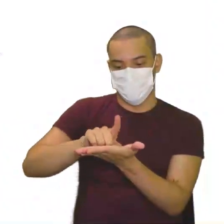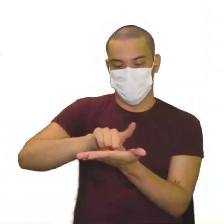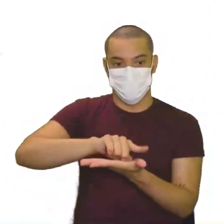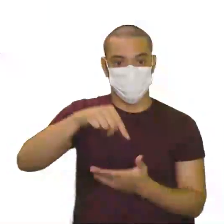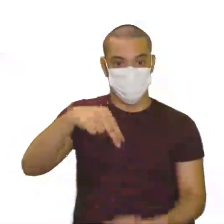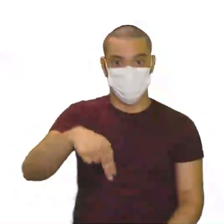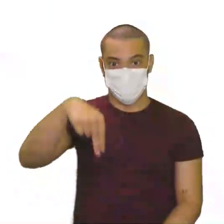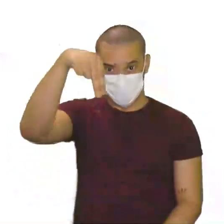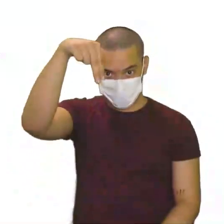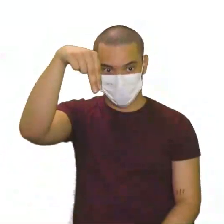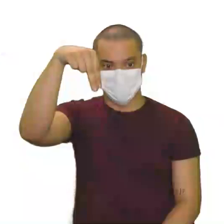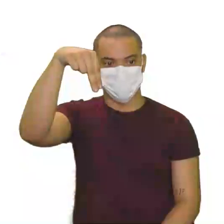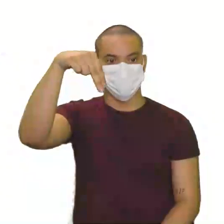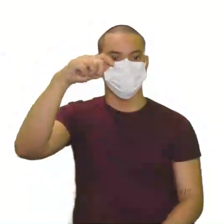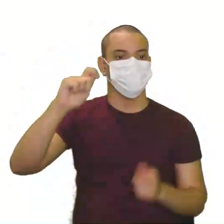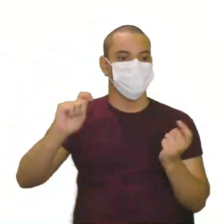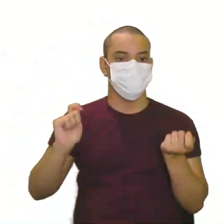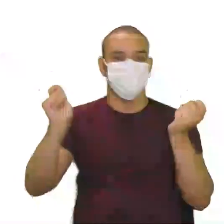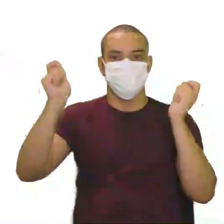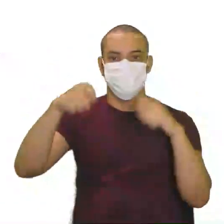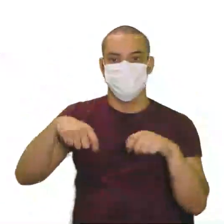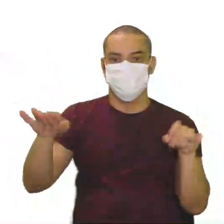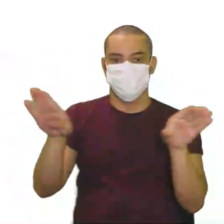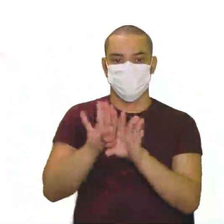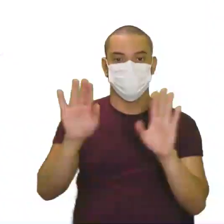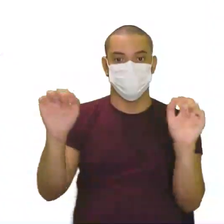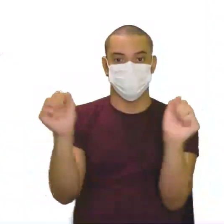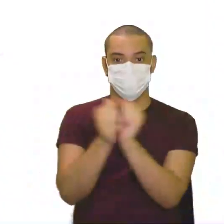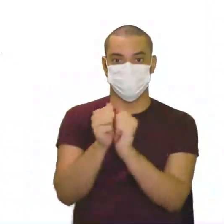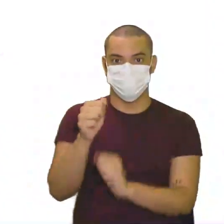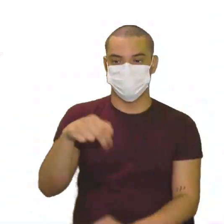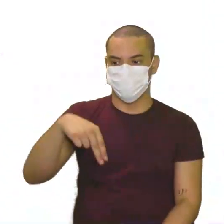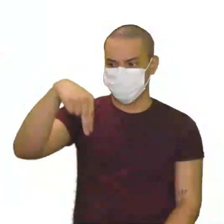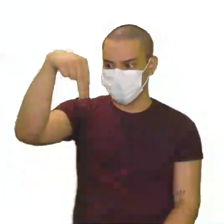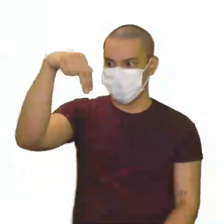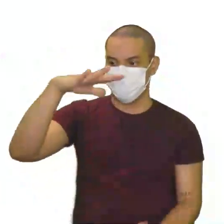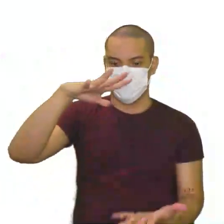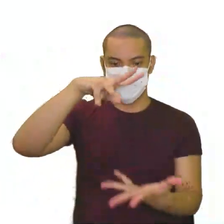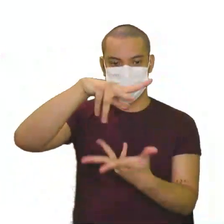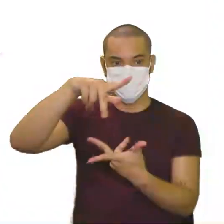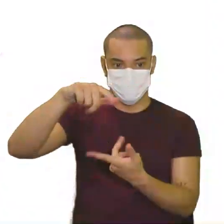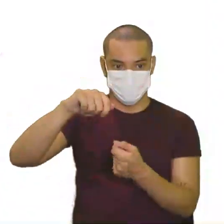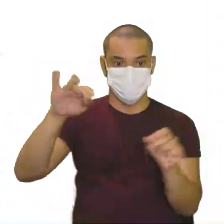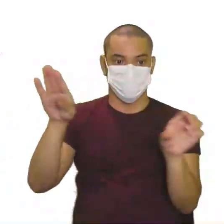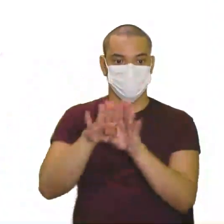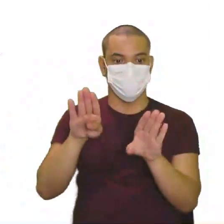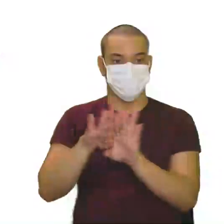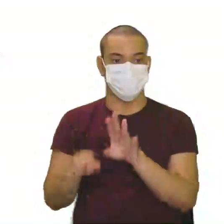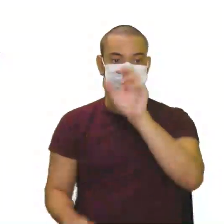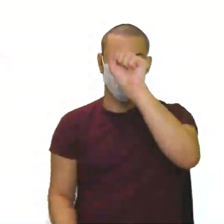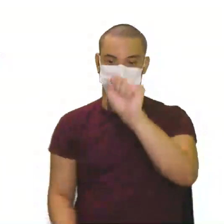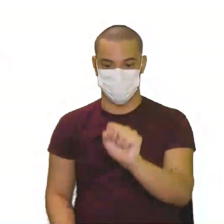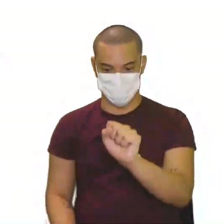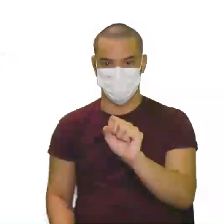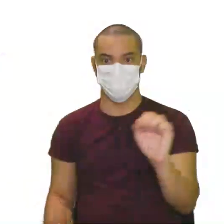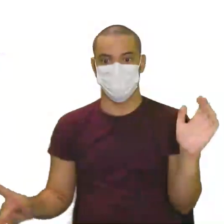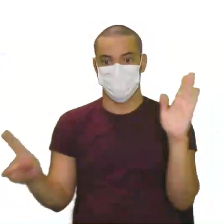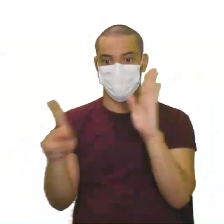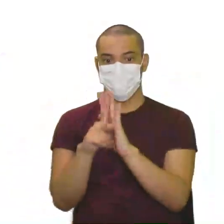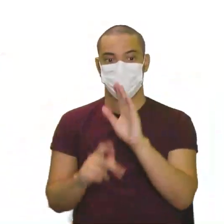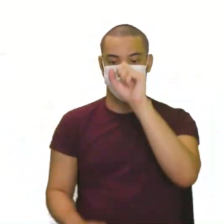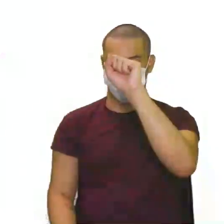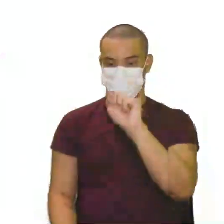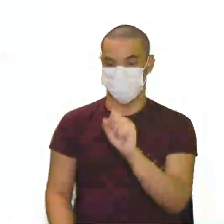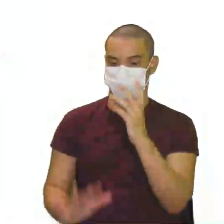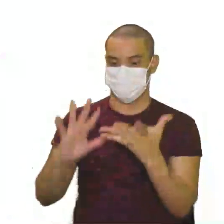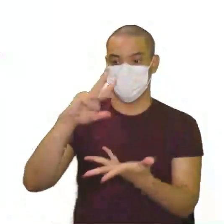norte da bússola apontar para o norte da terra e também o ponteiro Sul apontar para o